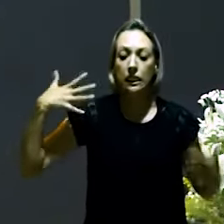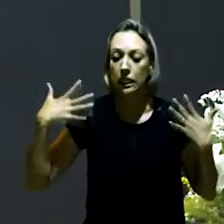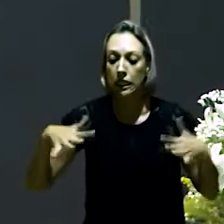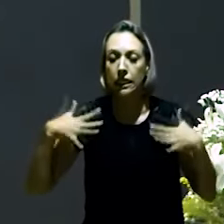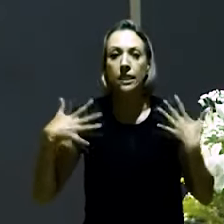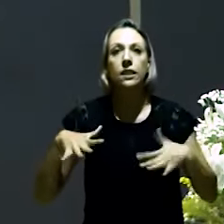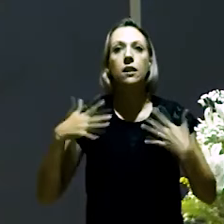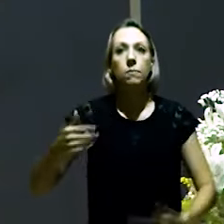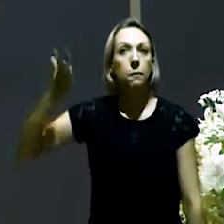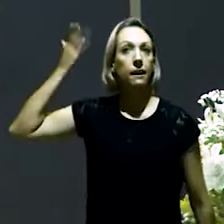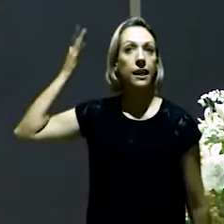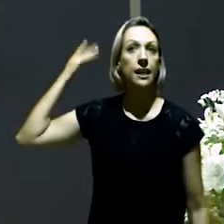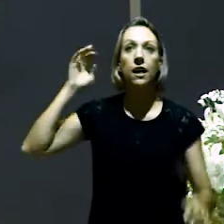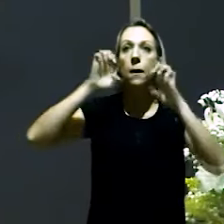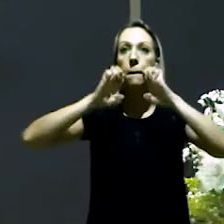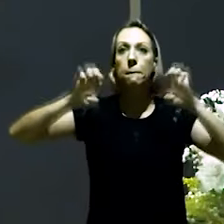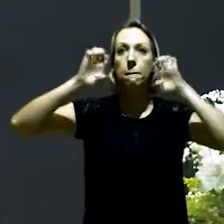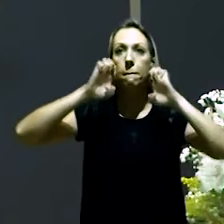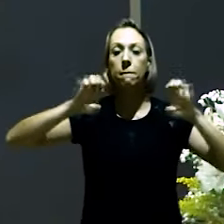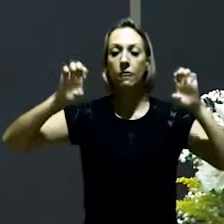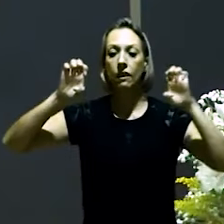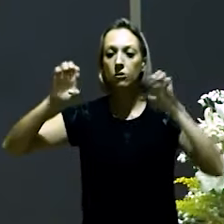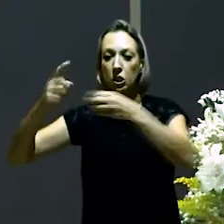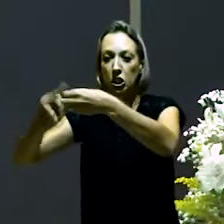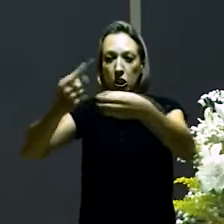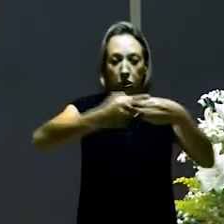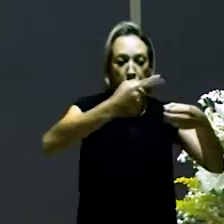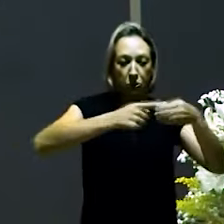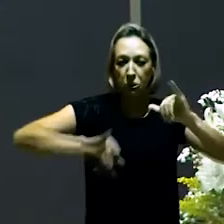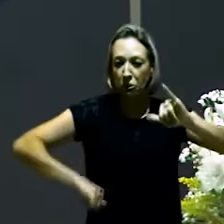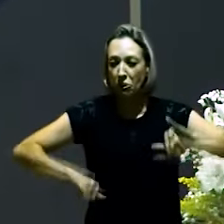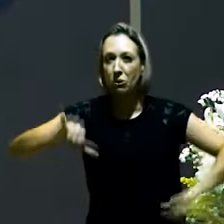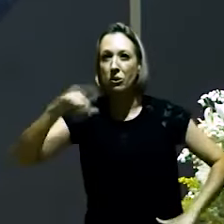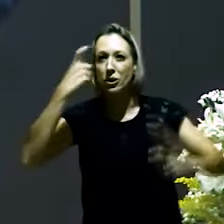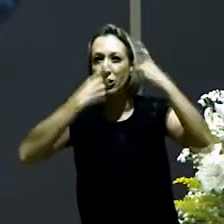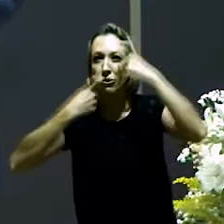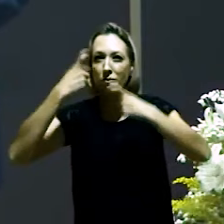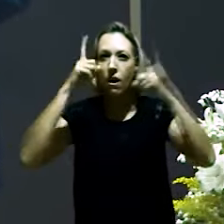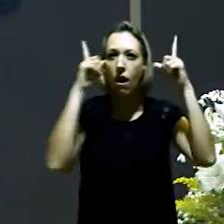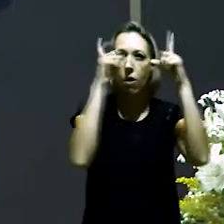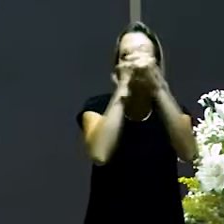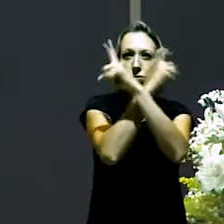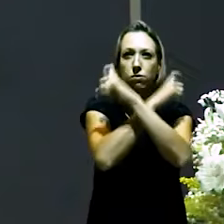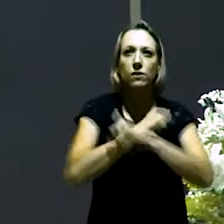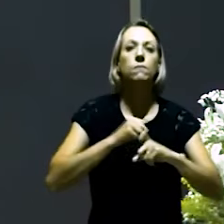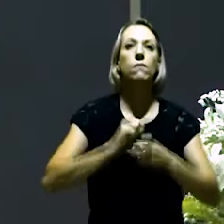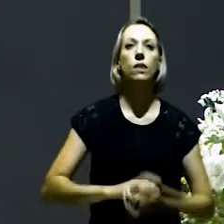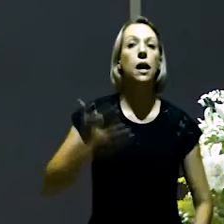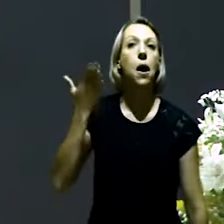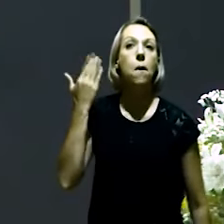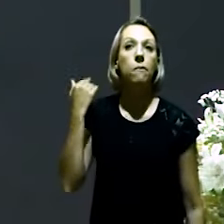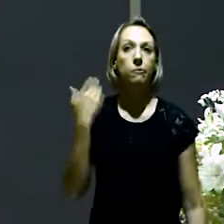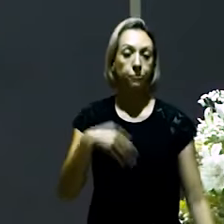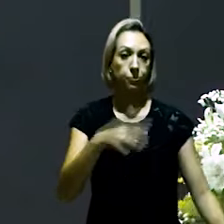a queda do homem, ele atua num ambiente dramático. Pois uma vez que o homem caiu, ele entrou em conflito com